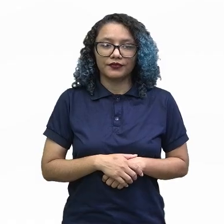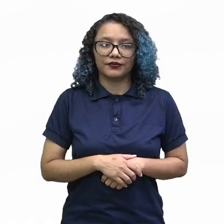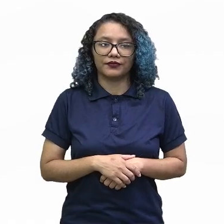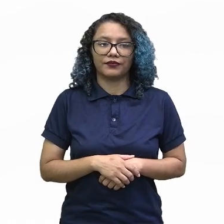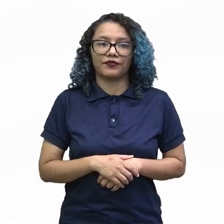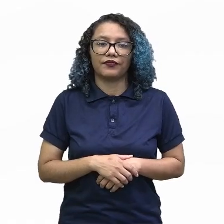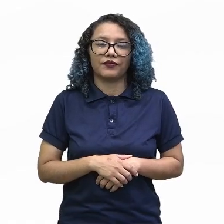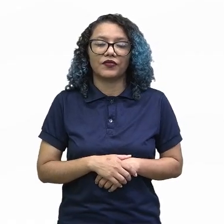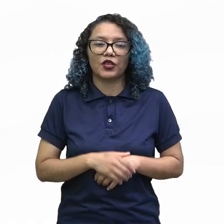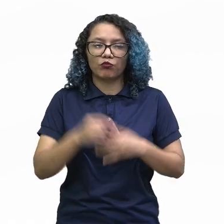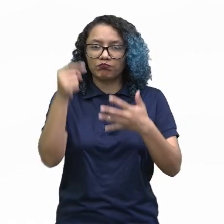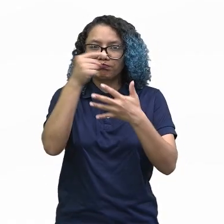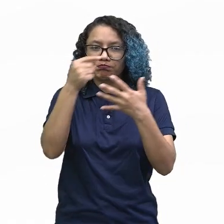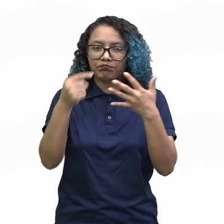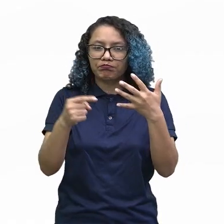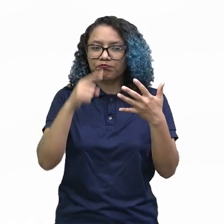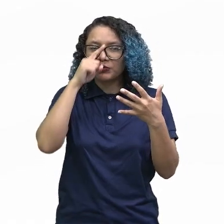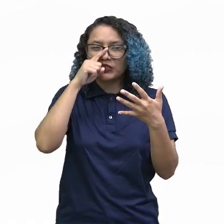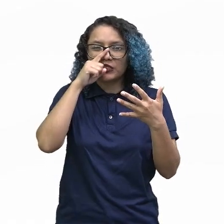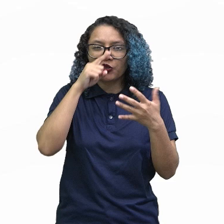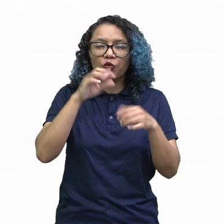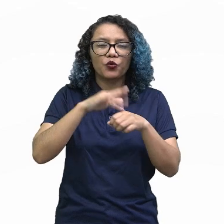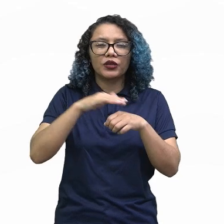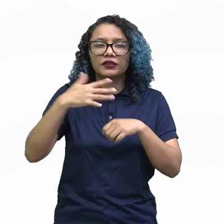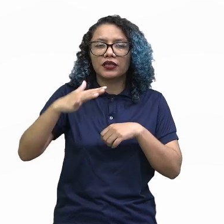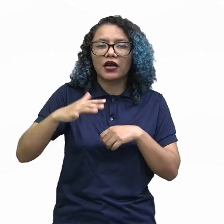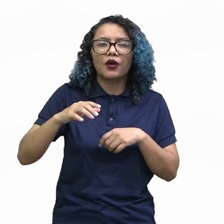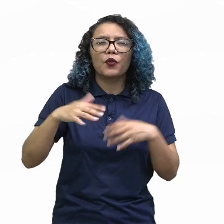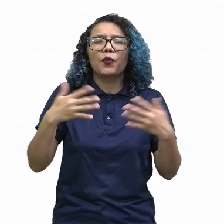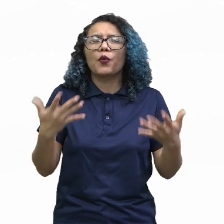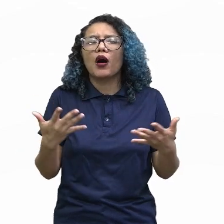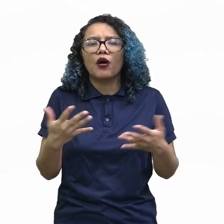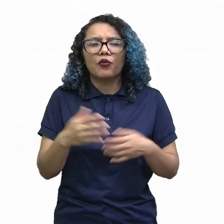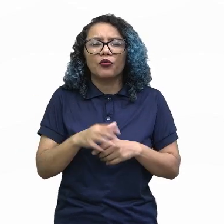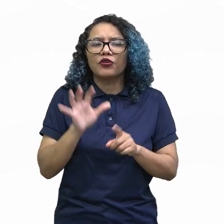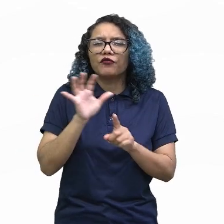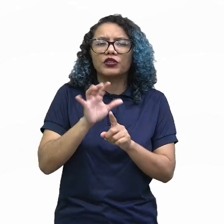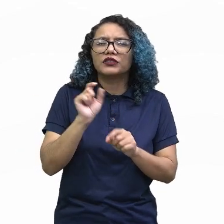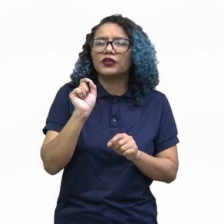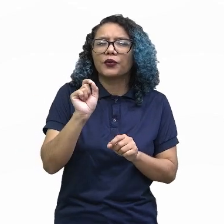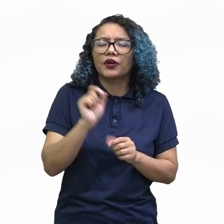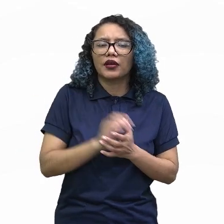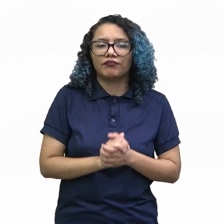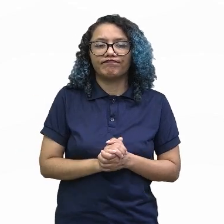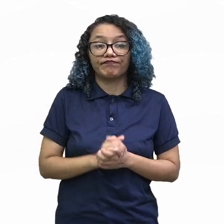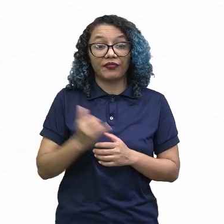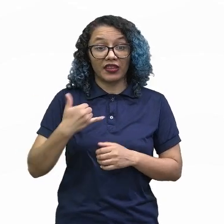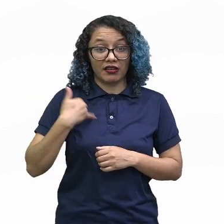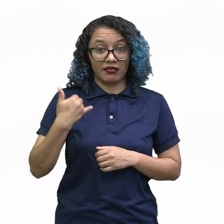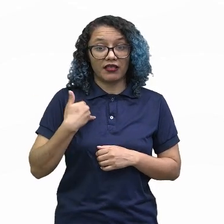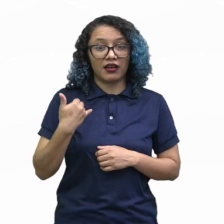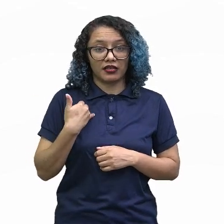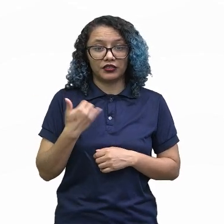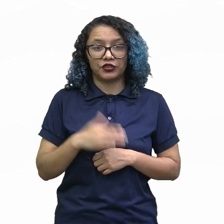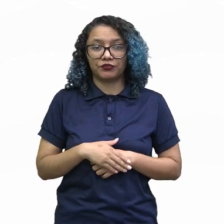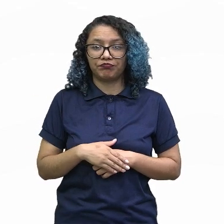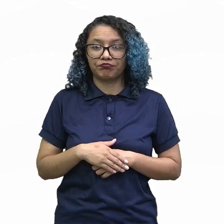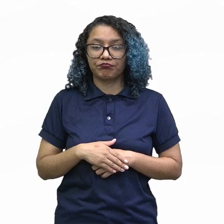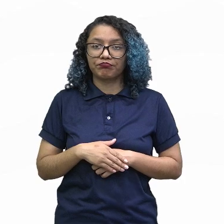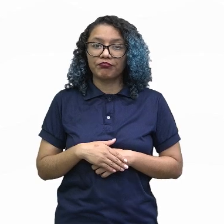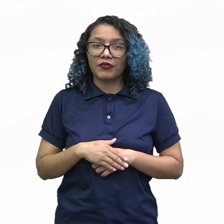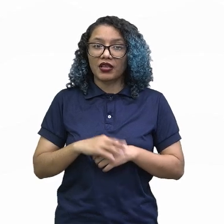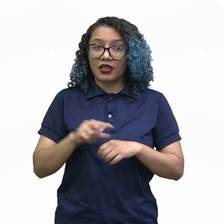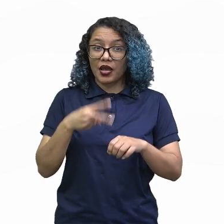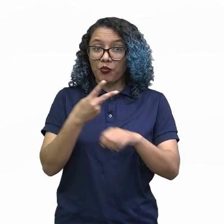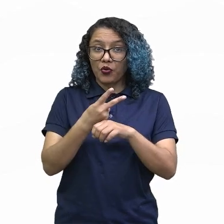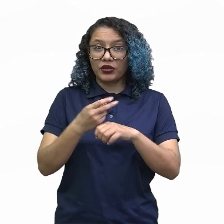de riscos para a doença de Parkinson? A idade, né, a gente observa aí que o risco aumenta após os 60